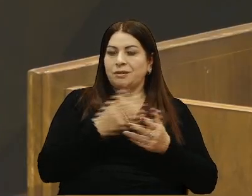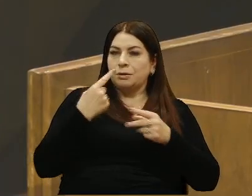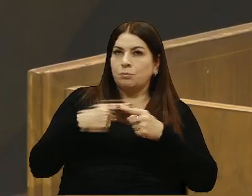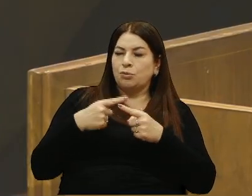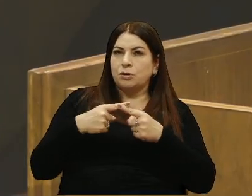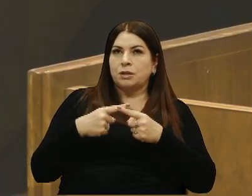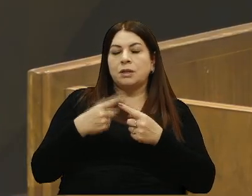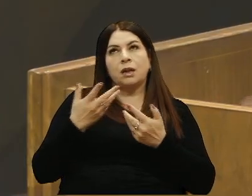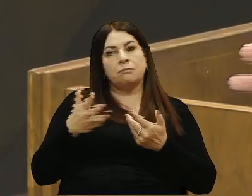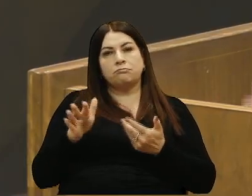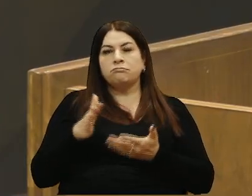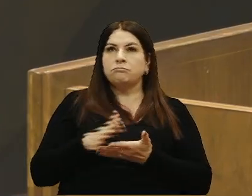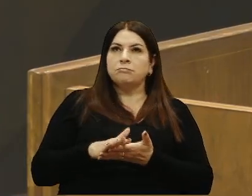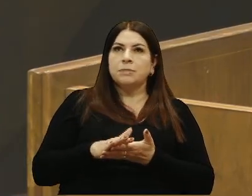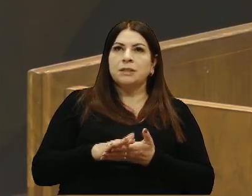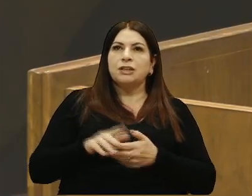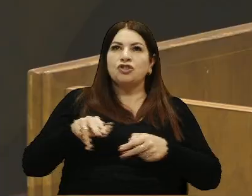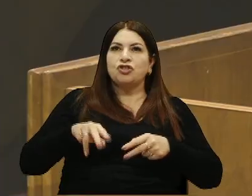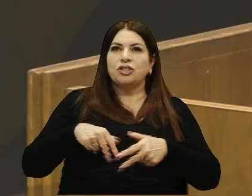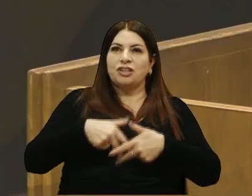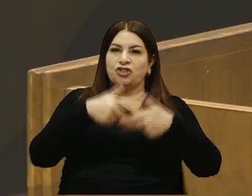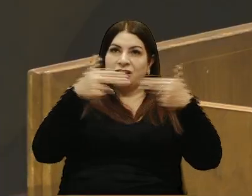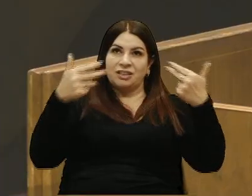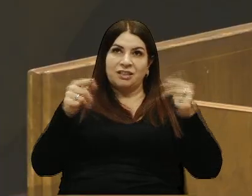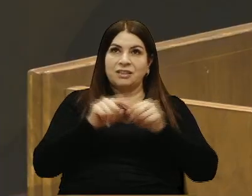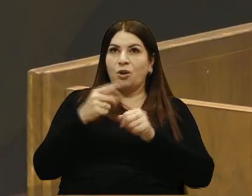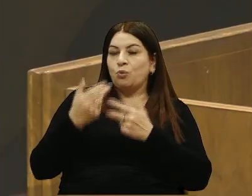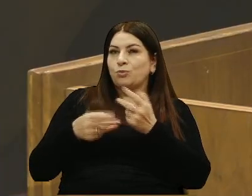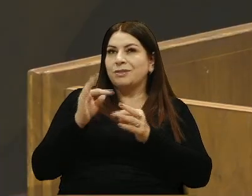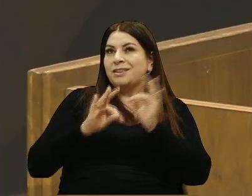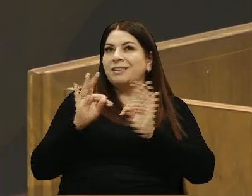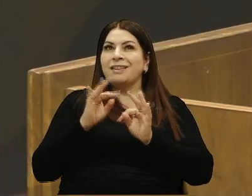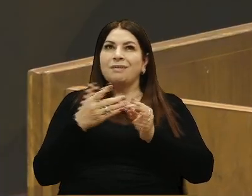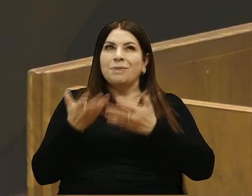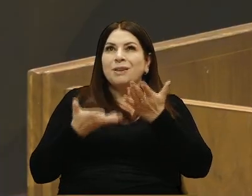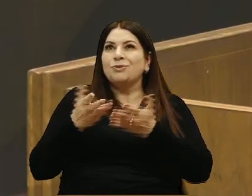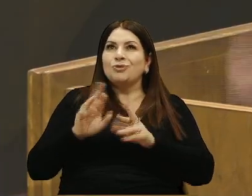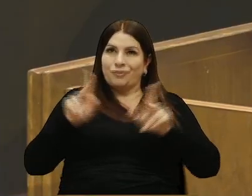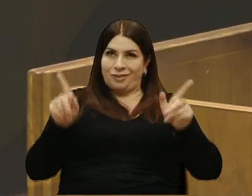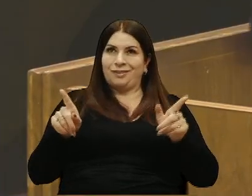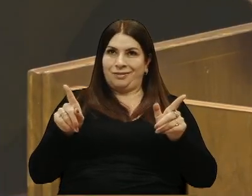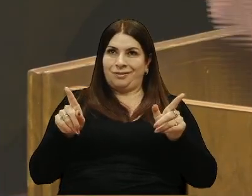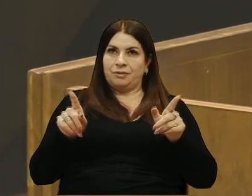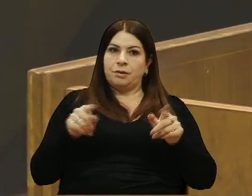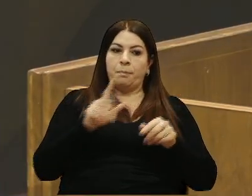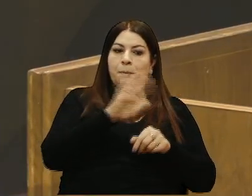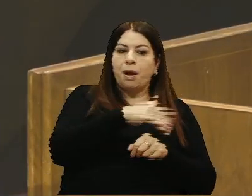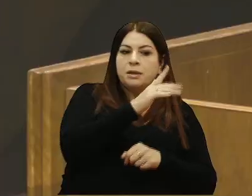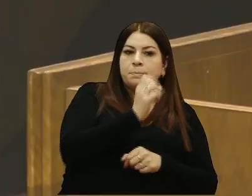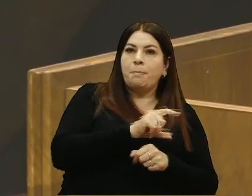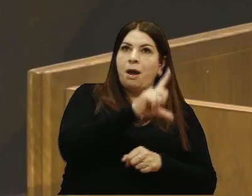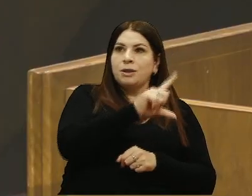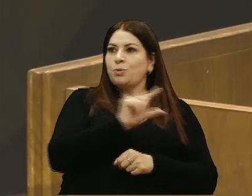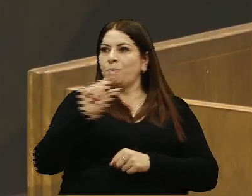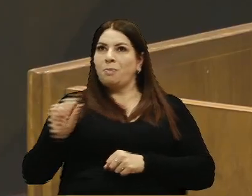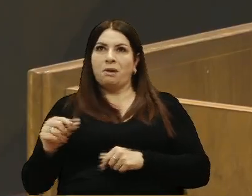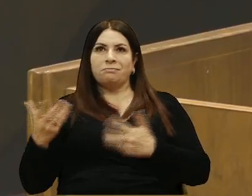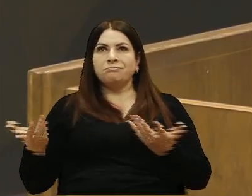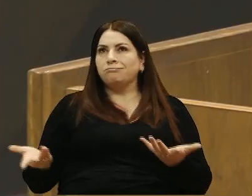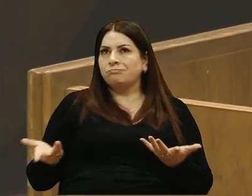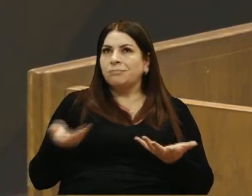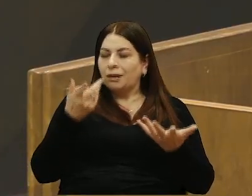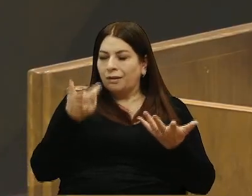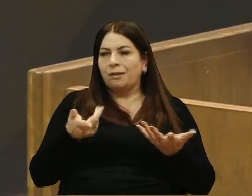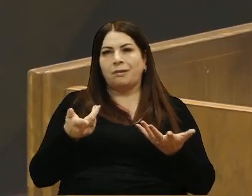por causa, muitas vezes, de etnia, alguns são tratados diferentes? Para uns mais, para outros menos.